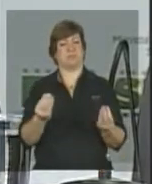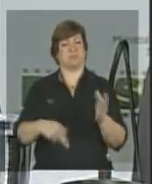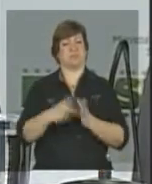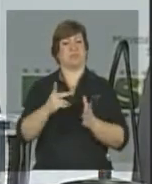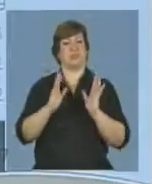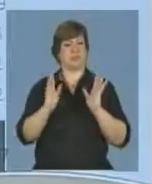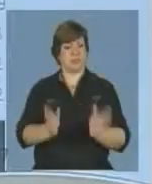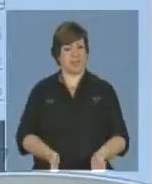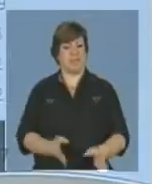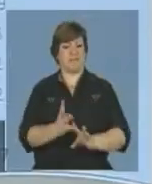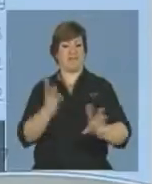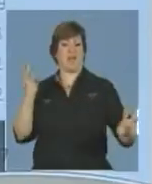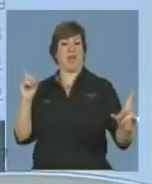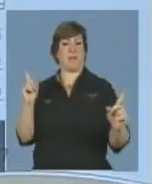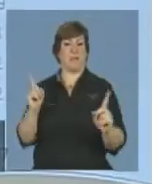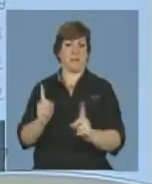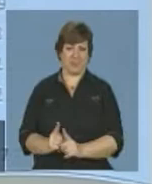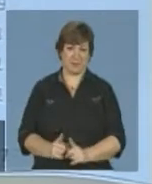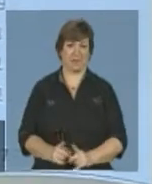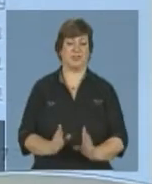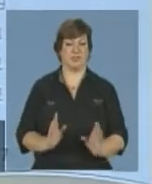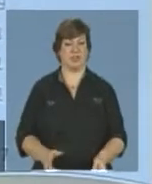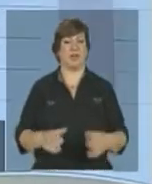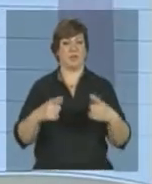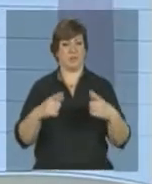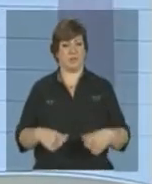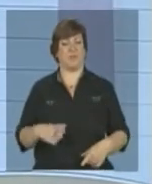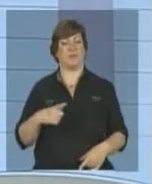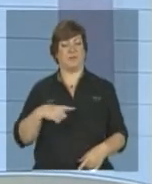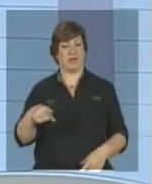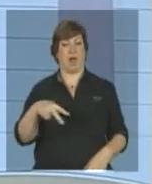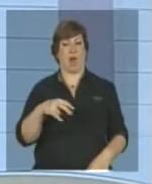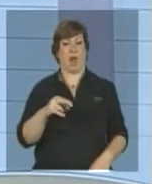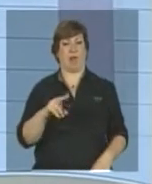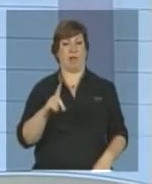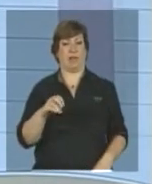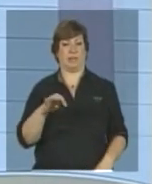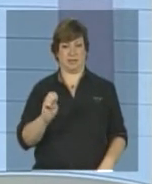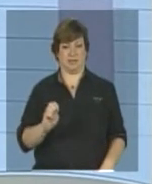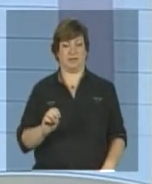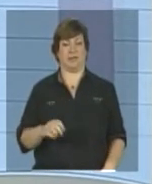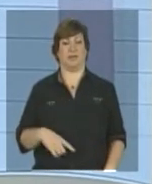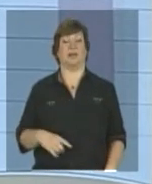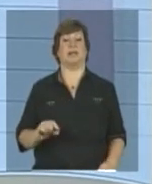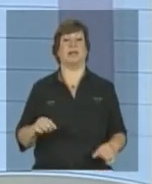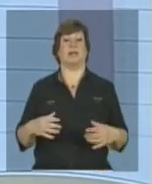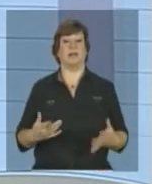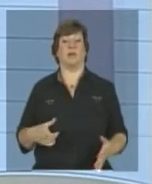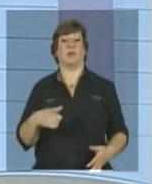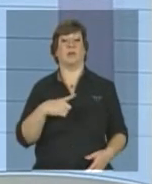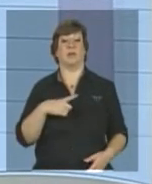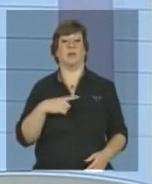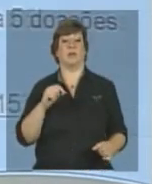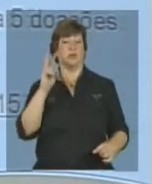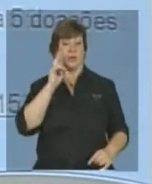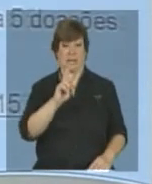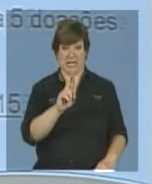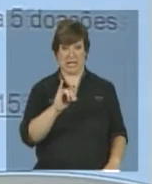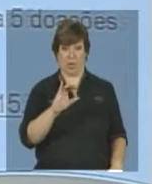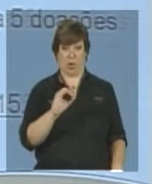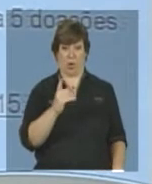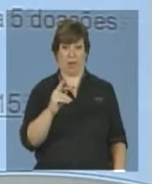têm a distribuição por região, acho que não vem ao caso eu ficar me alongando nisso, né? E a questão das